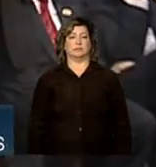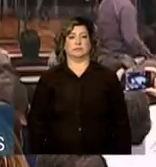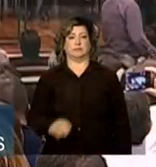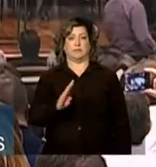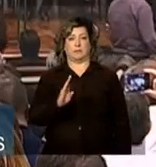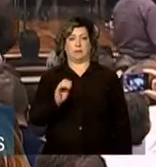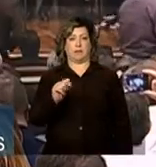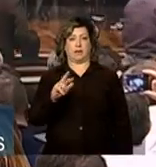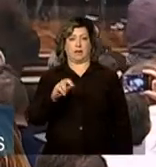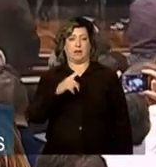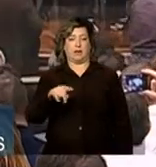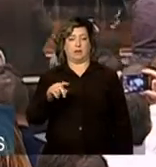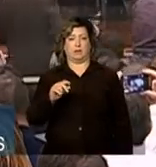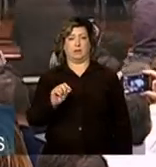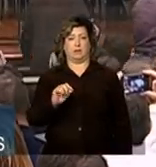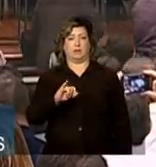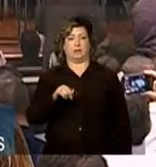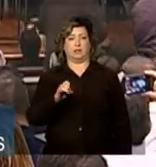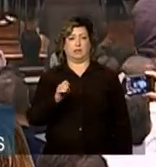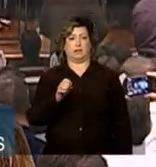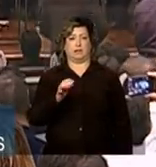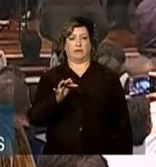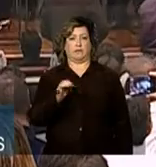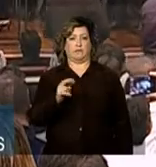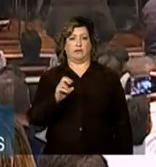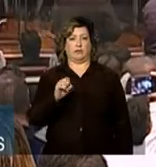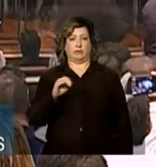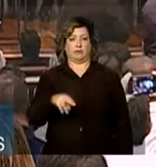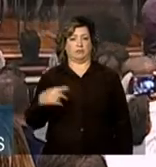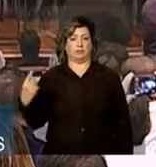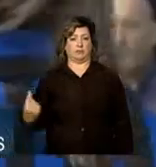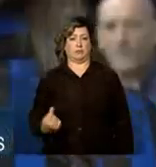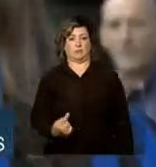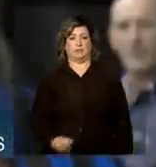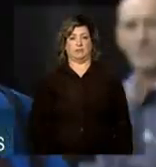Barão Jefferson Schuster Born,